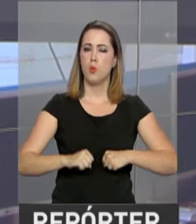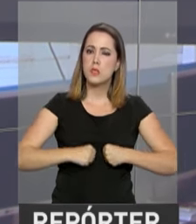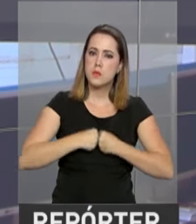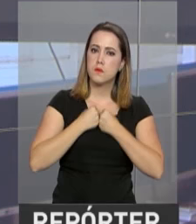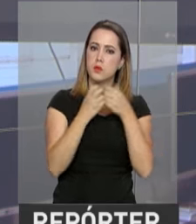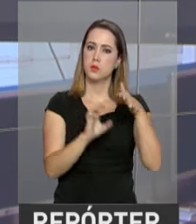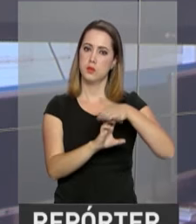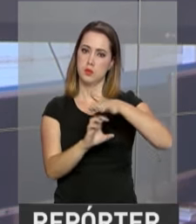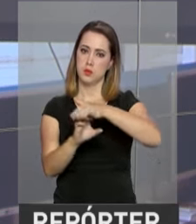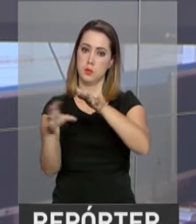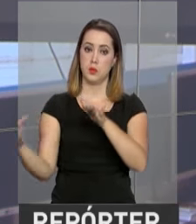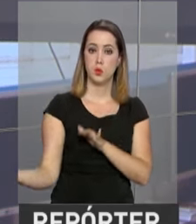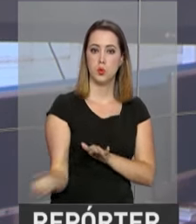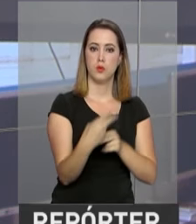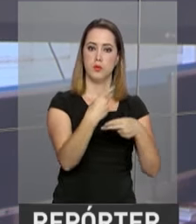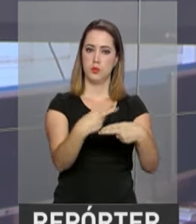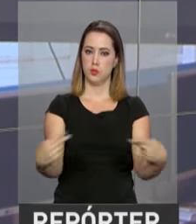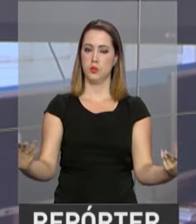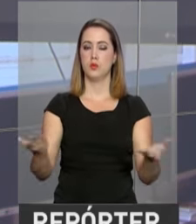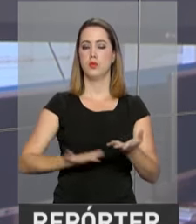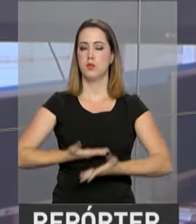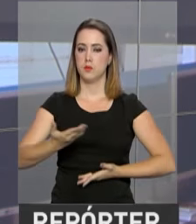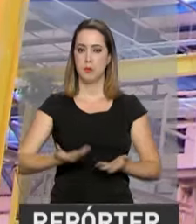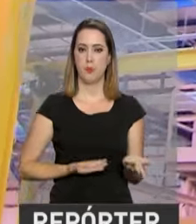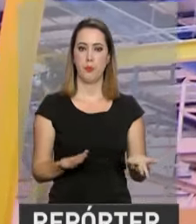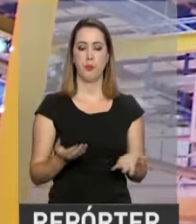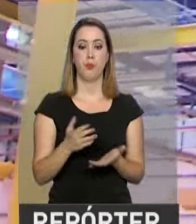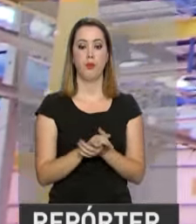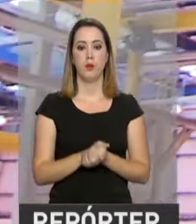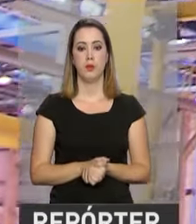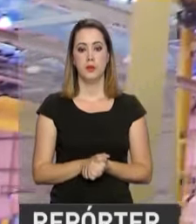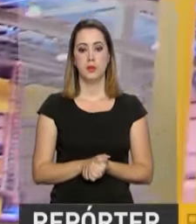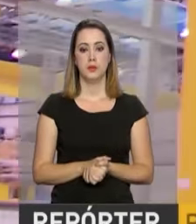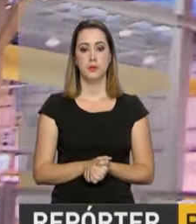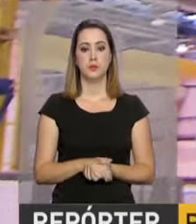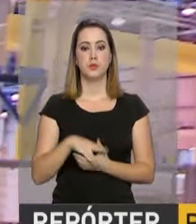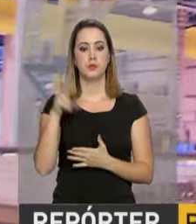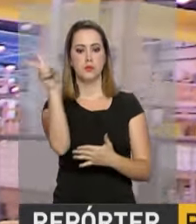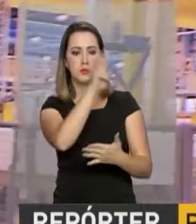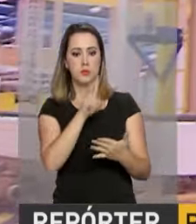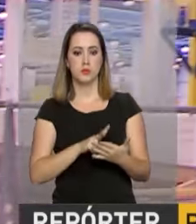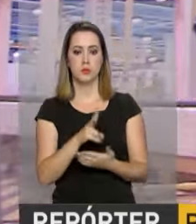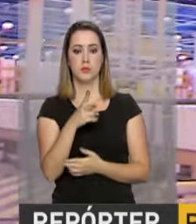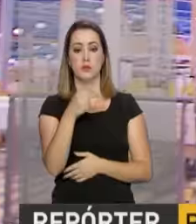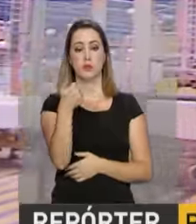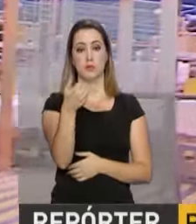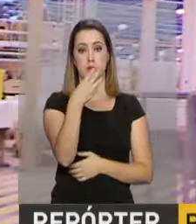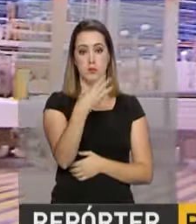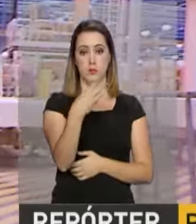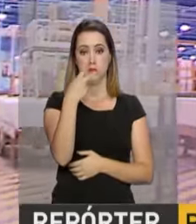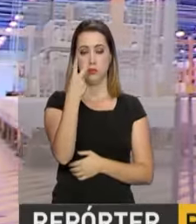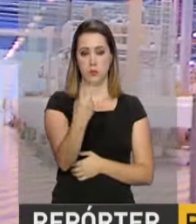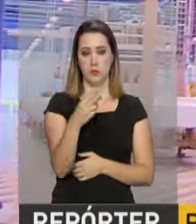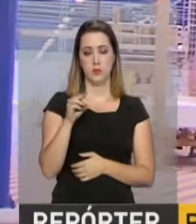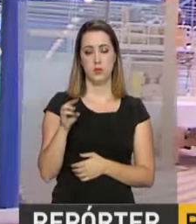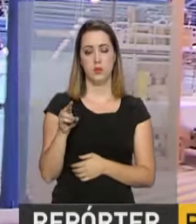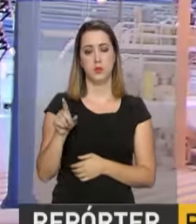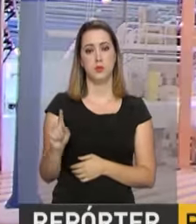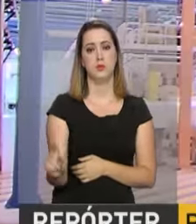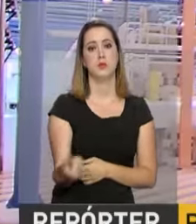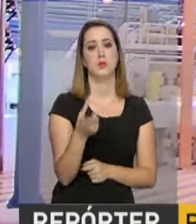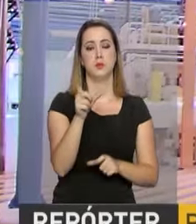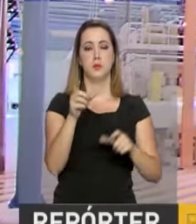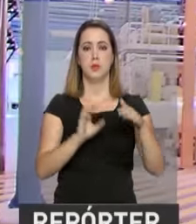para Inovar em produtos e serviços foram analisadas 132.500 empresas